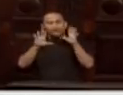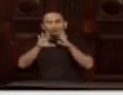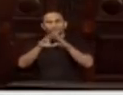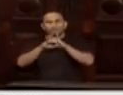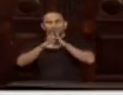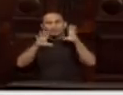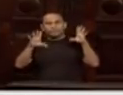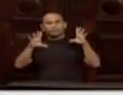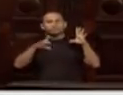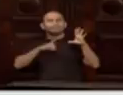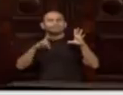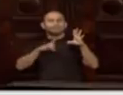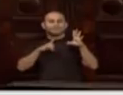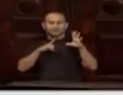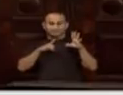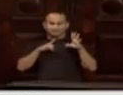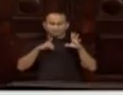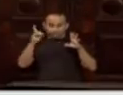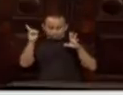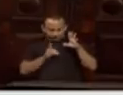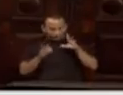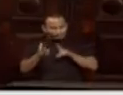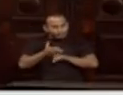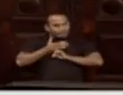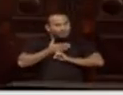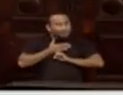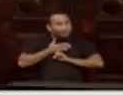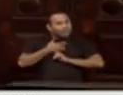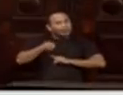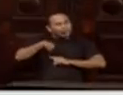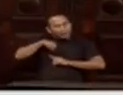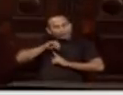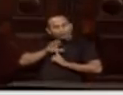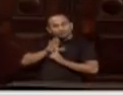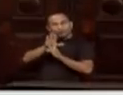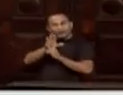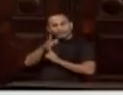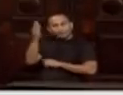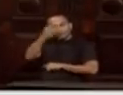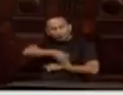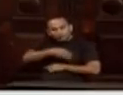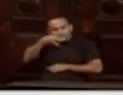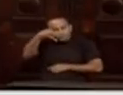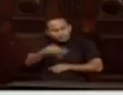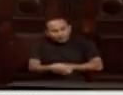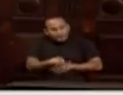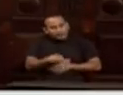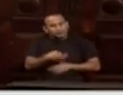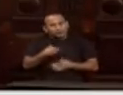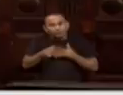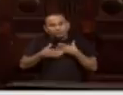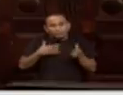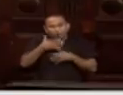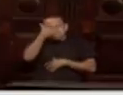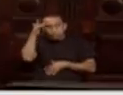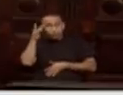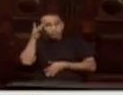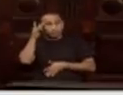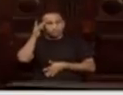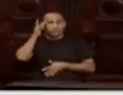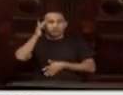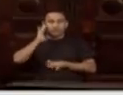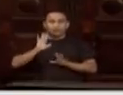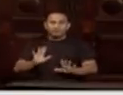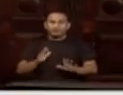que tem que ter o direito de defesa claro que tem que ter a apresentação de provas concretas para a condenação de qualquer pessoa evidente